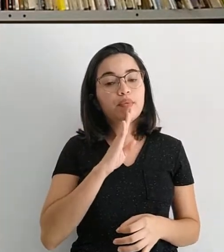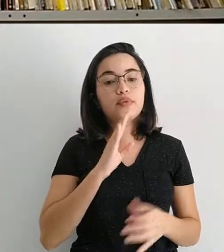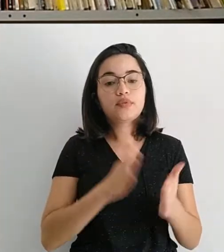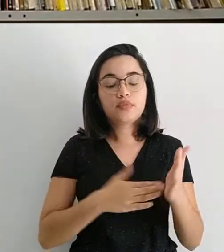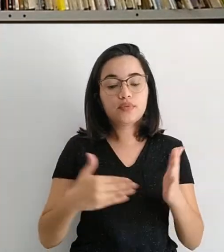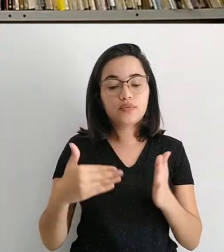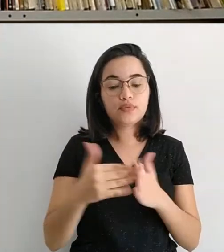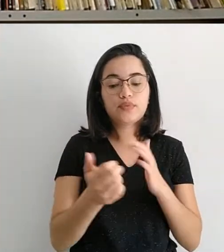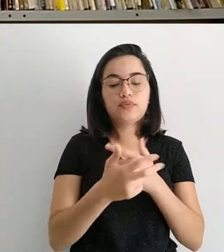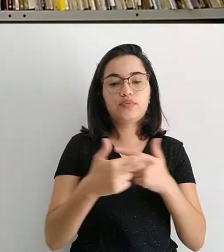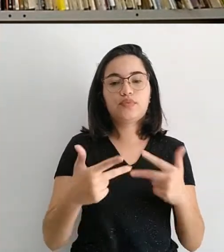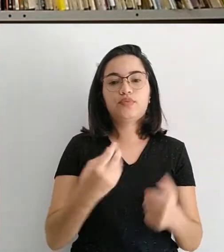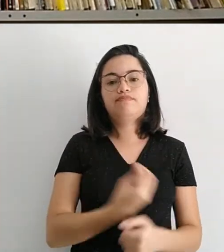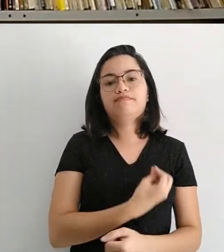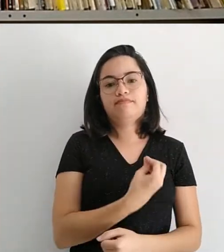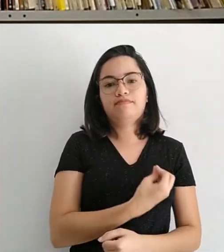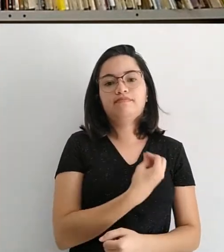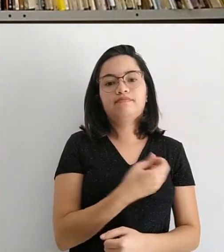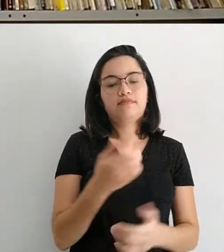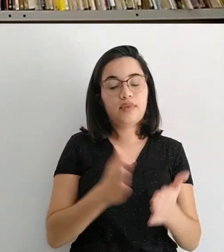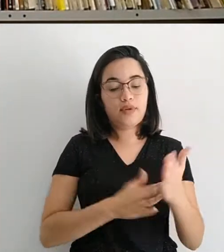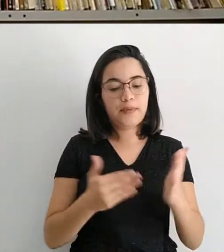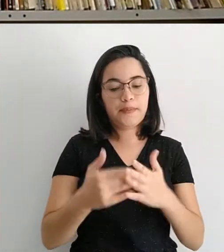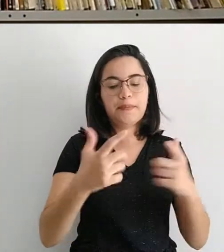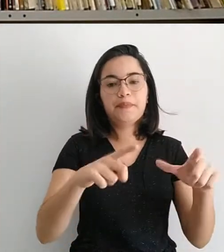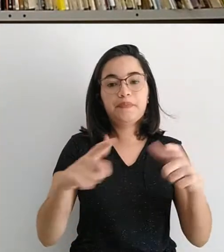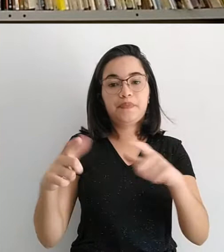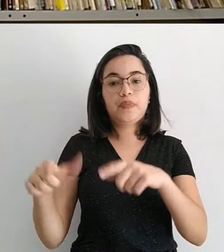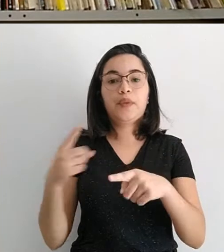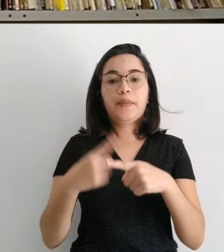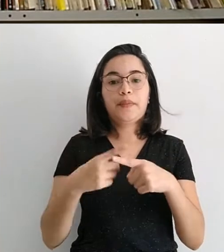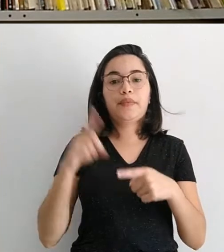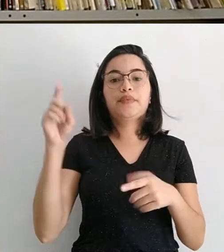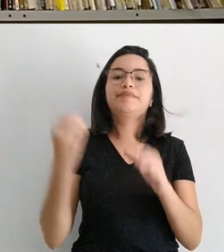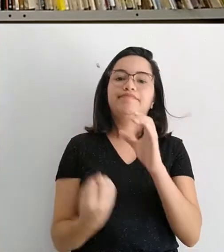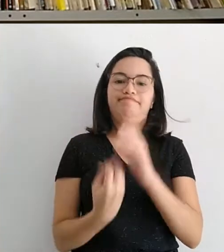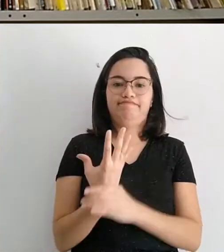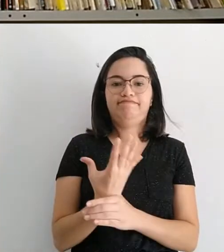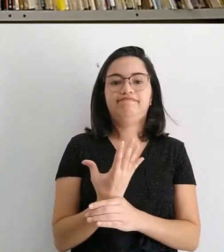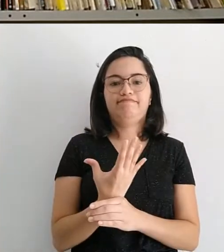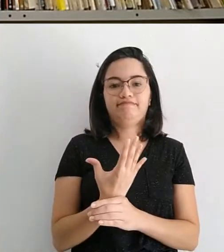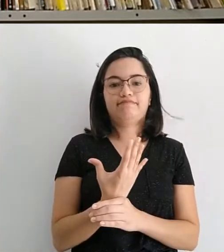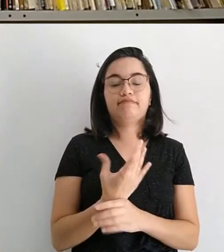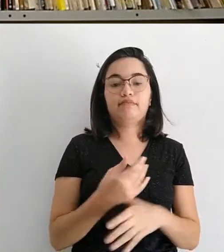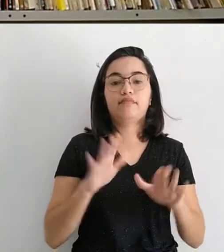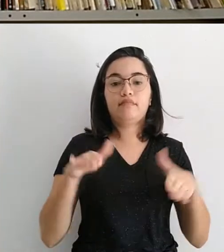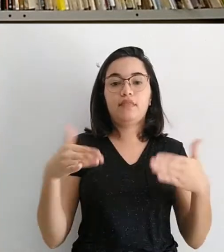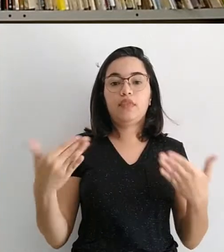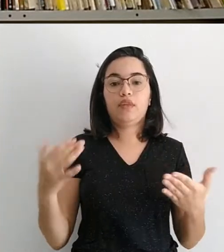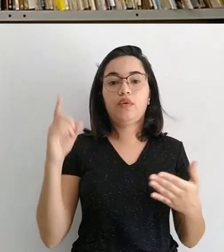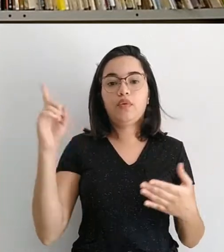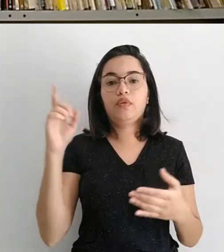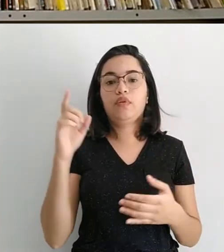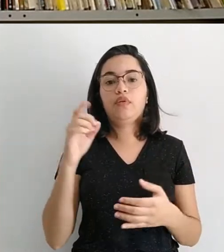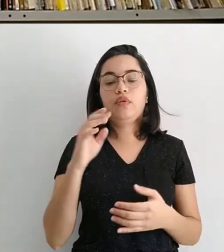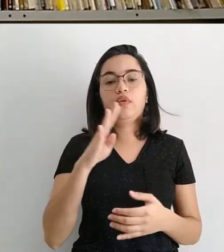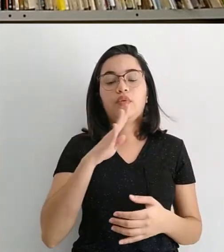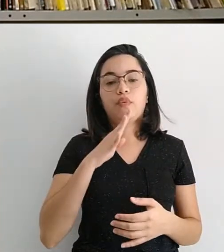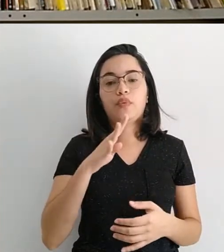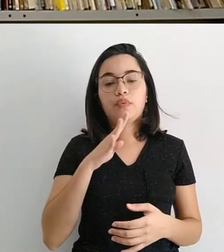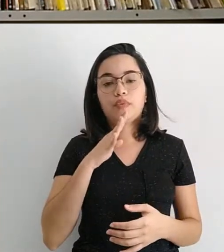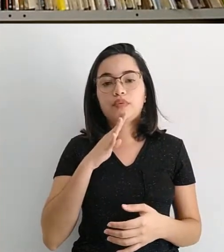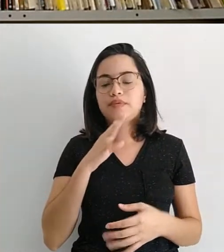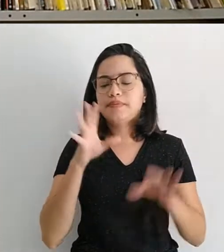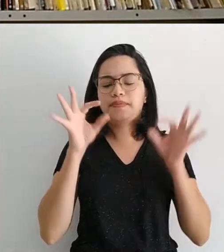coisas que existem, todos os lugares, porque foi Ele que criou. Então Ele conhece